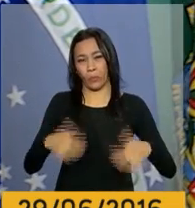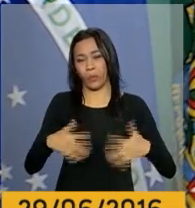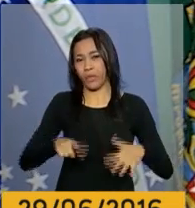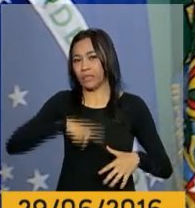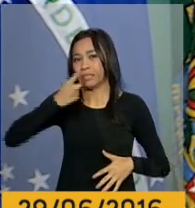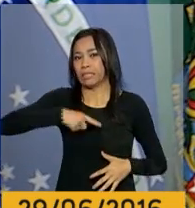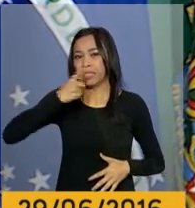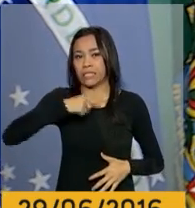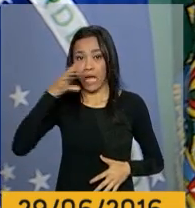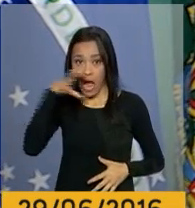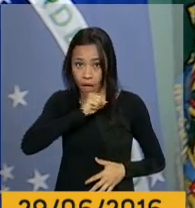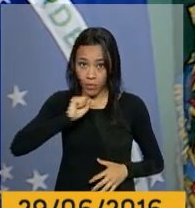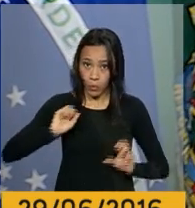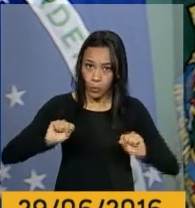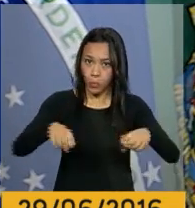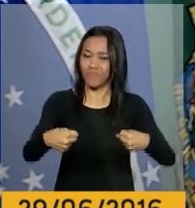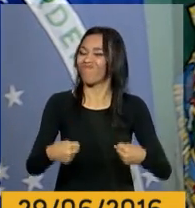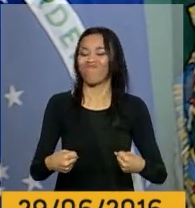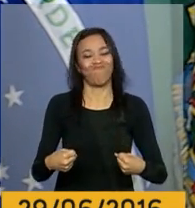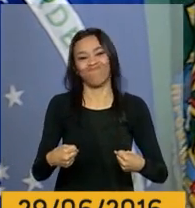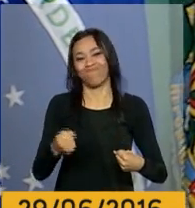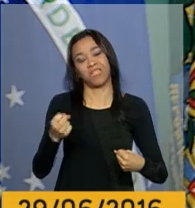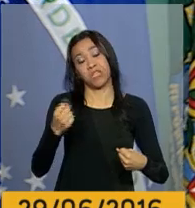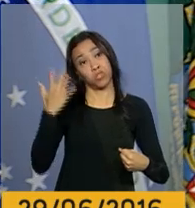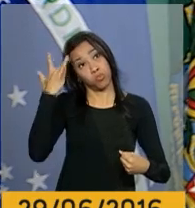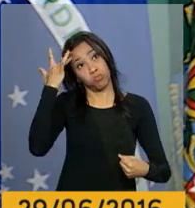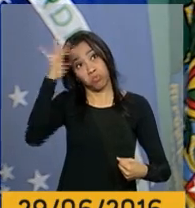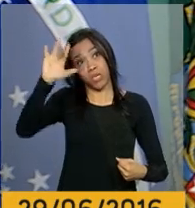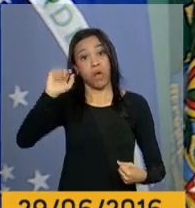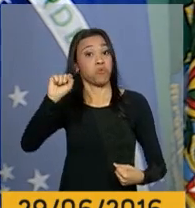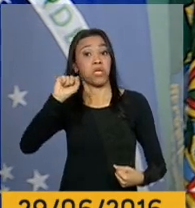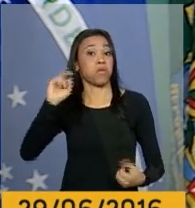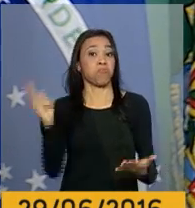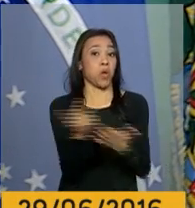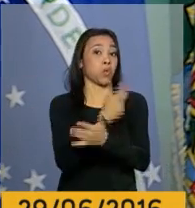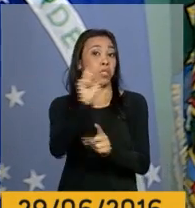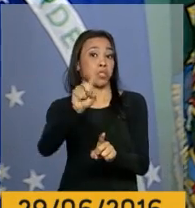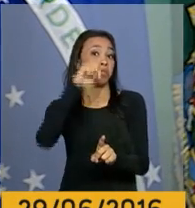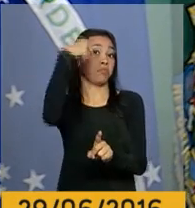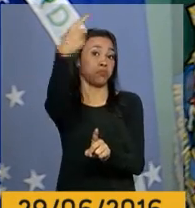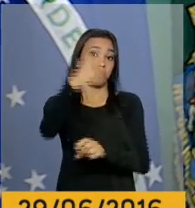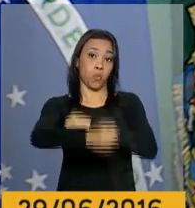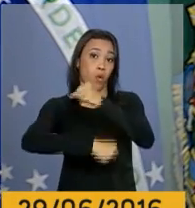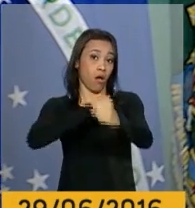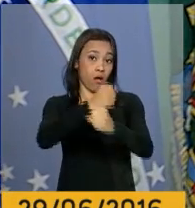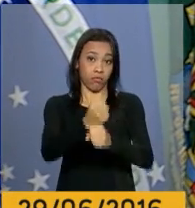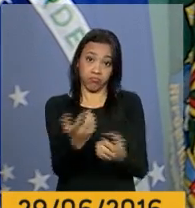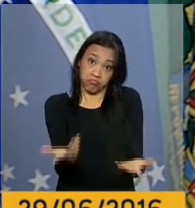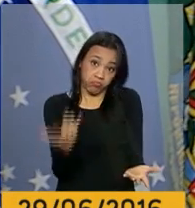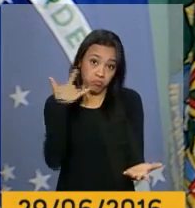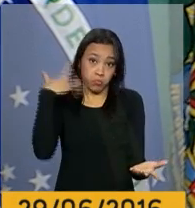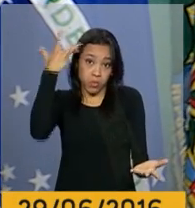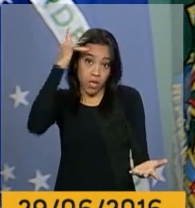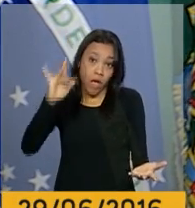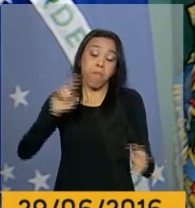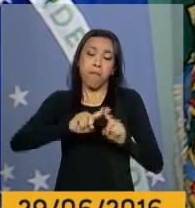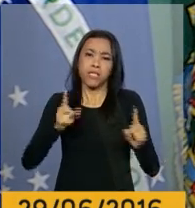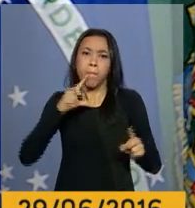recuperável rapidamente, nós nem sabemos o que pode acontecer no ano que vem, mas, pouco a pouco, nós vamos